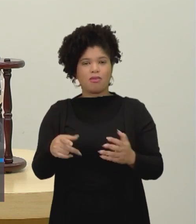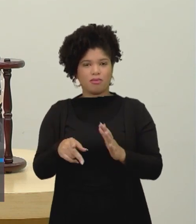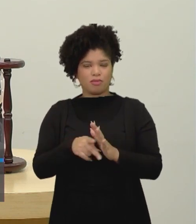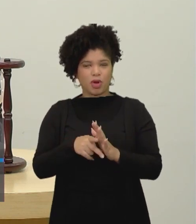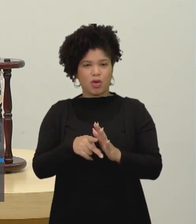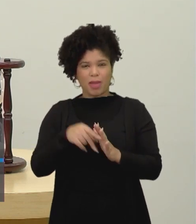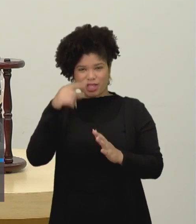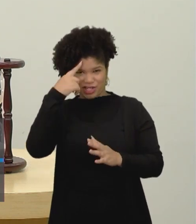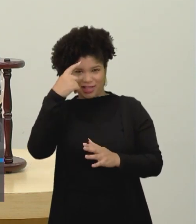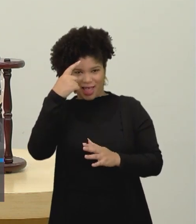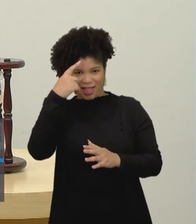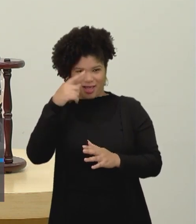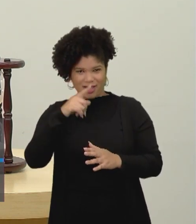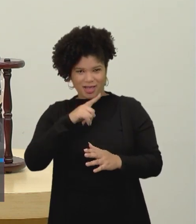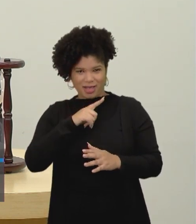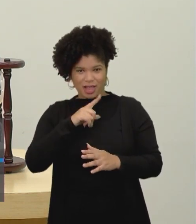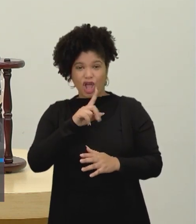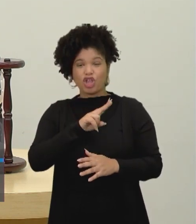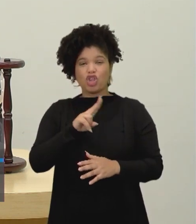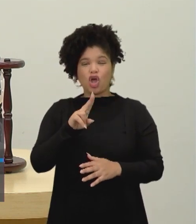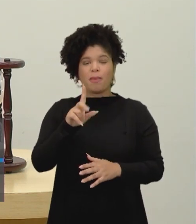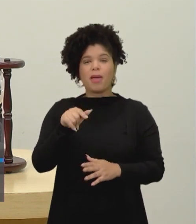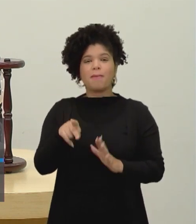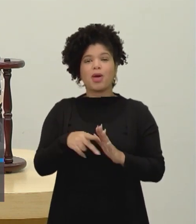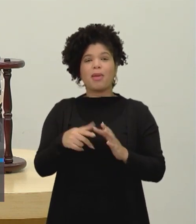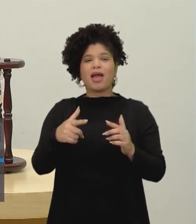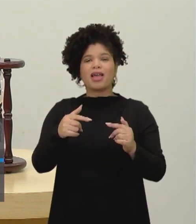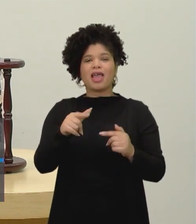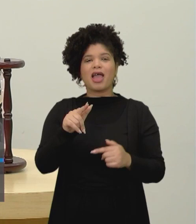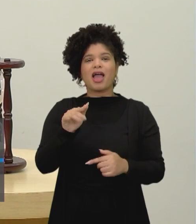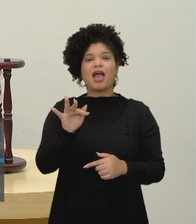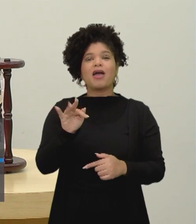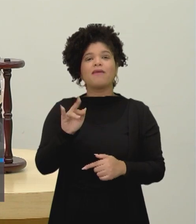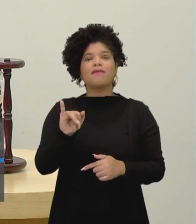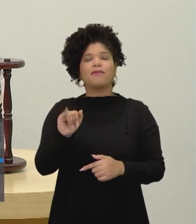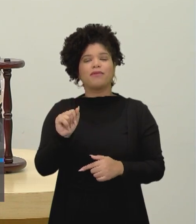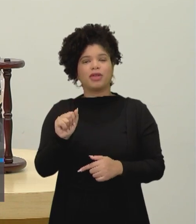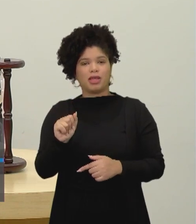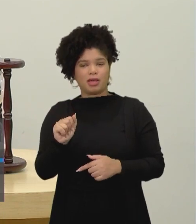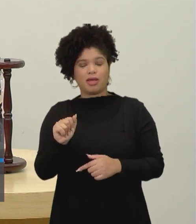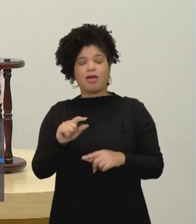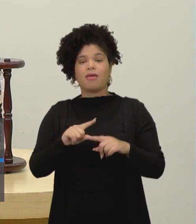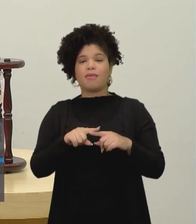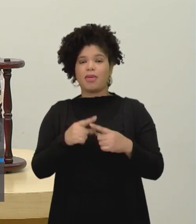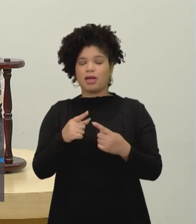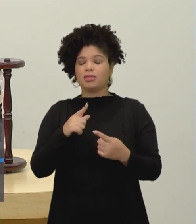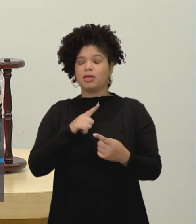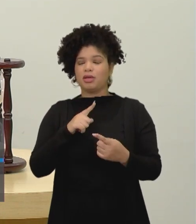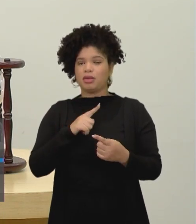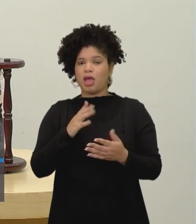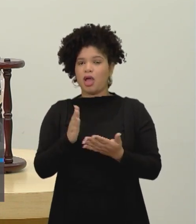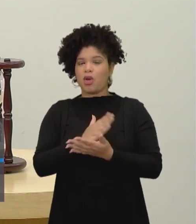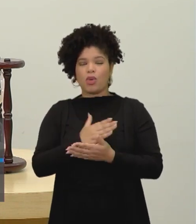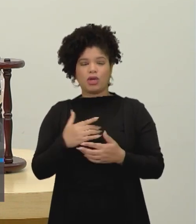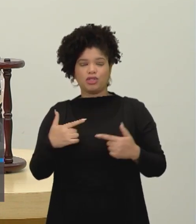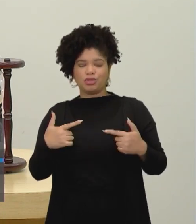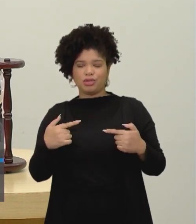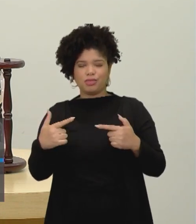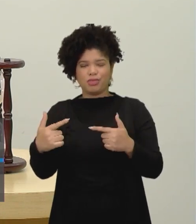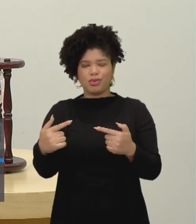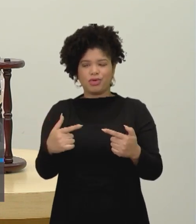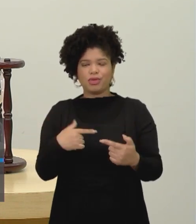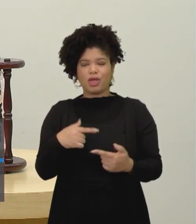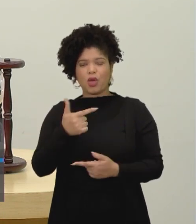aquele embate entre elas, mas elas interferiam em disputas que aconteciam em